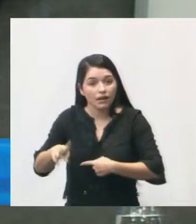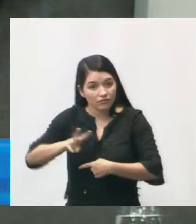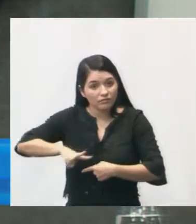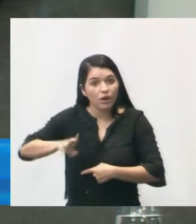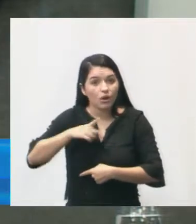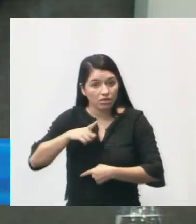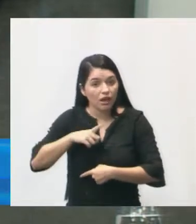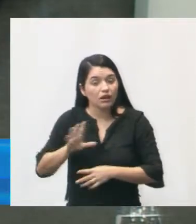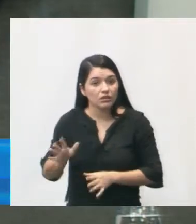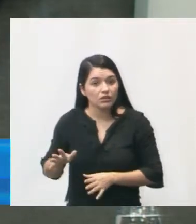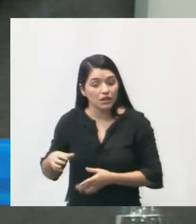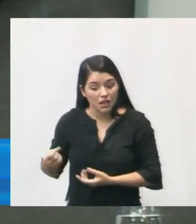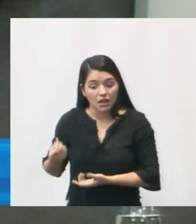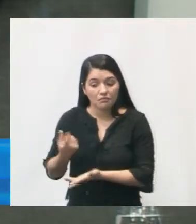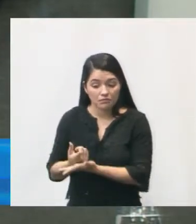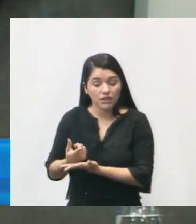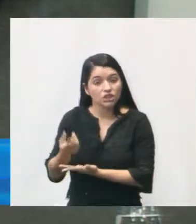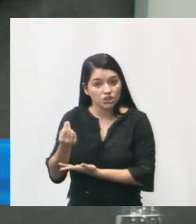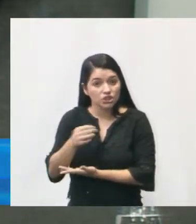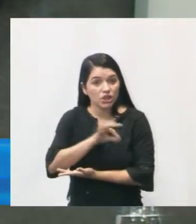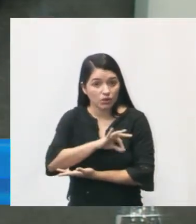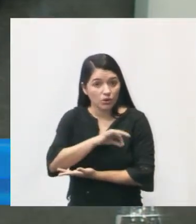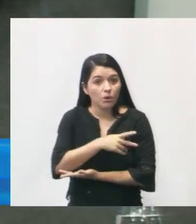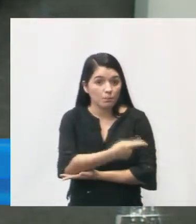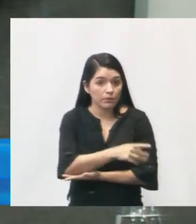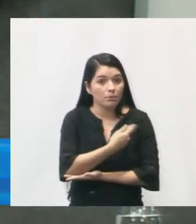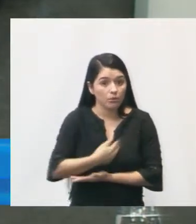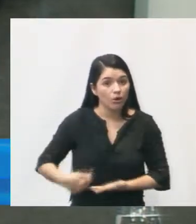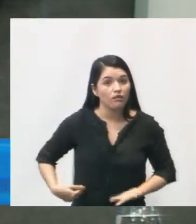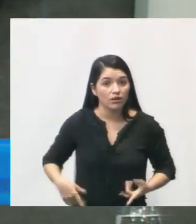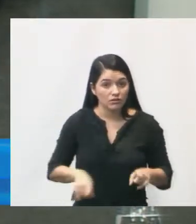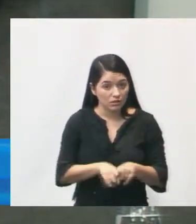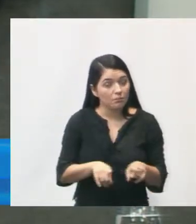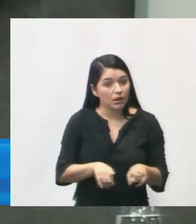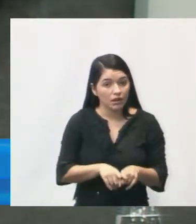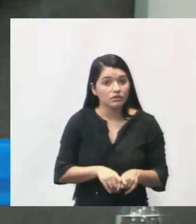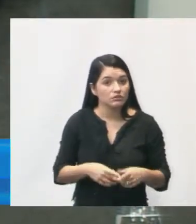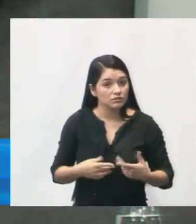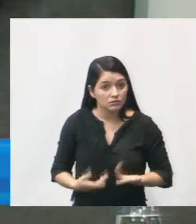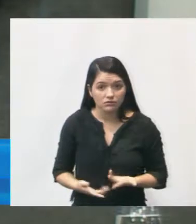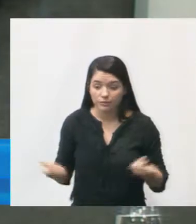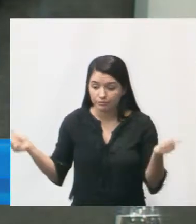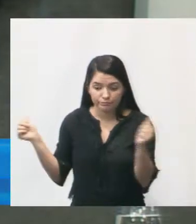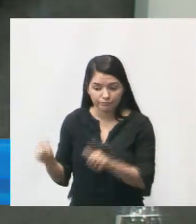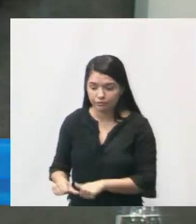público. É improbidade administrativa deixar o patrimônio público na situação.